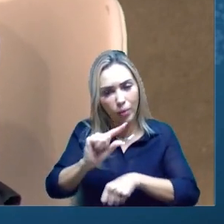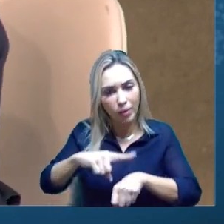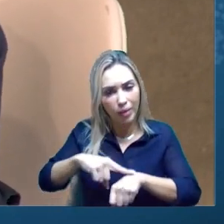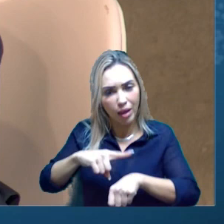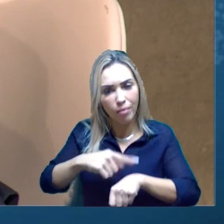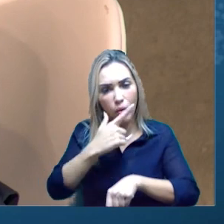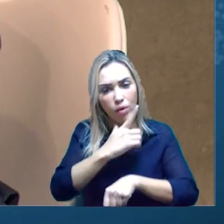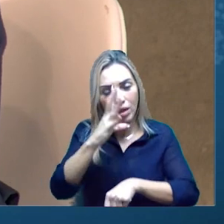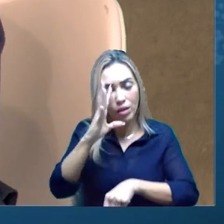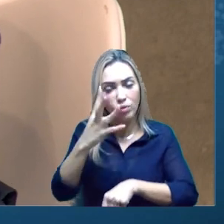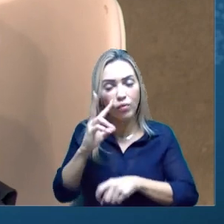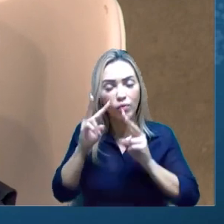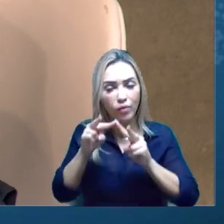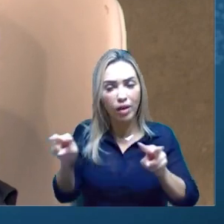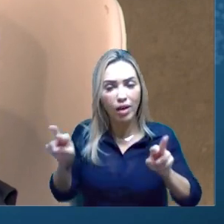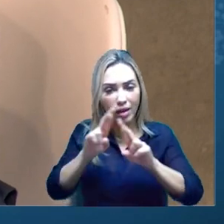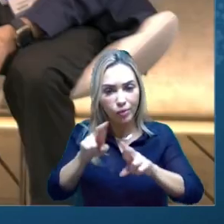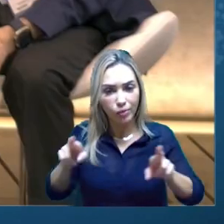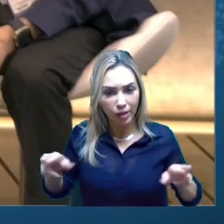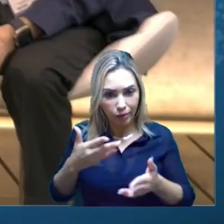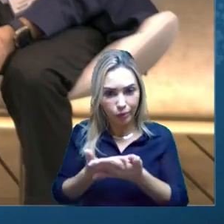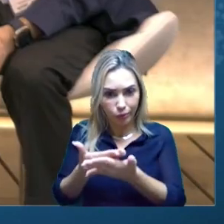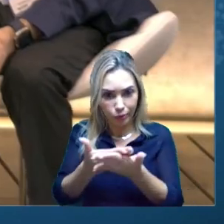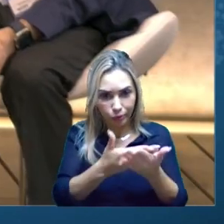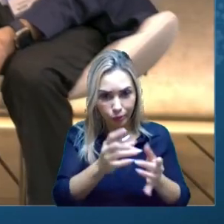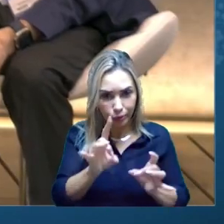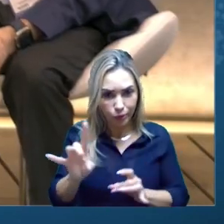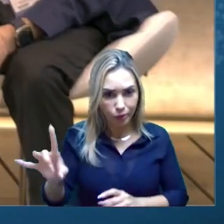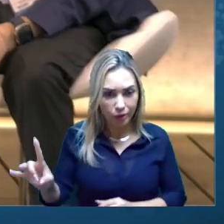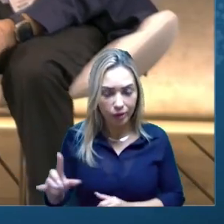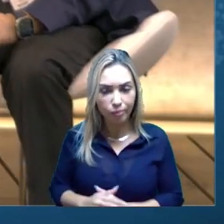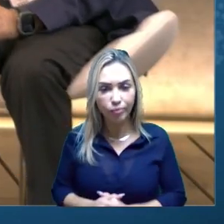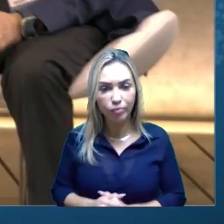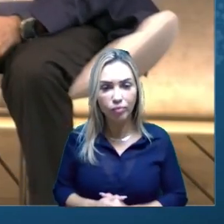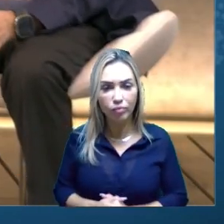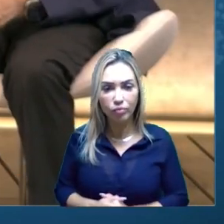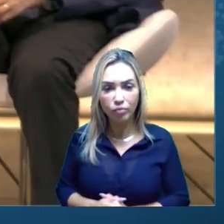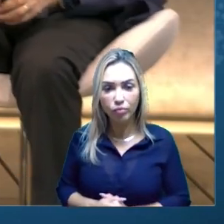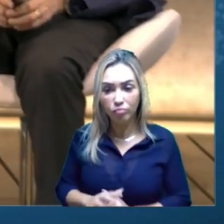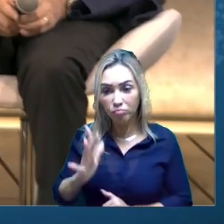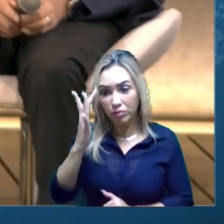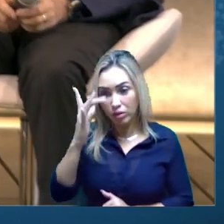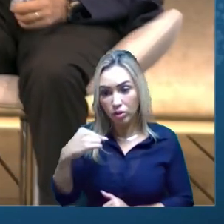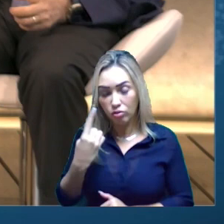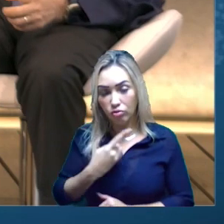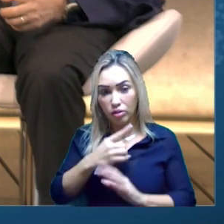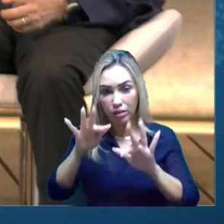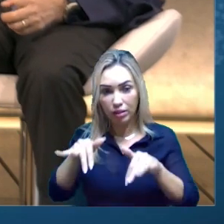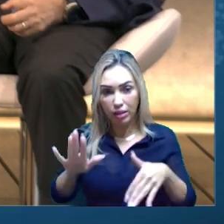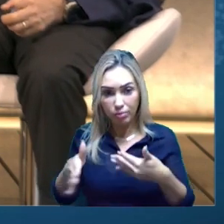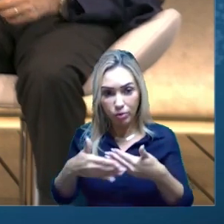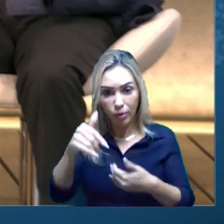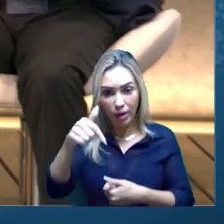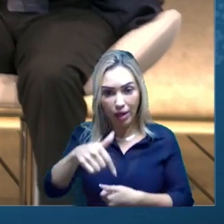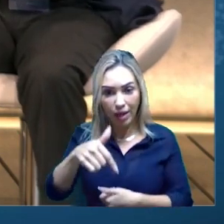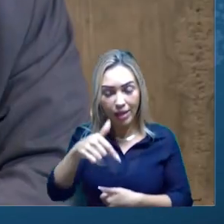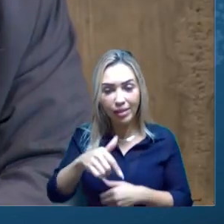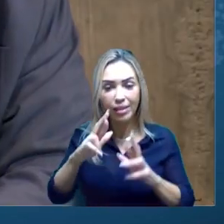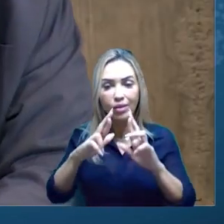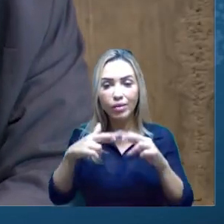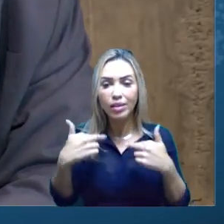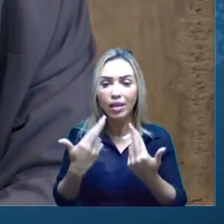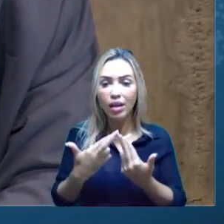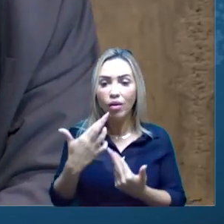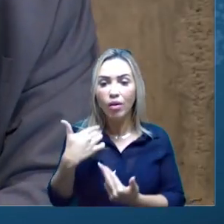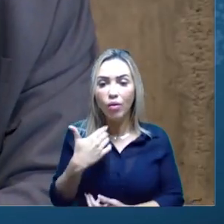o resultado desses estudos. Eu acho que a gente terminou essa sessão, a primeira sessão da reunião, e eu